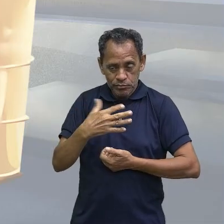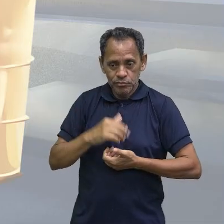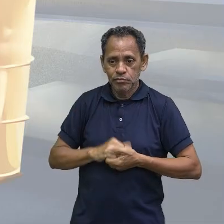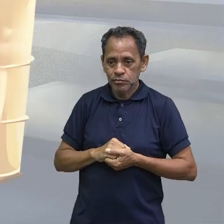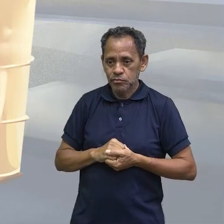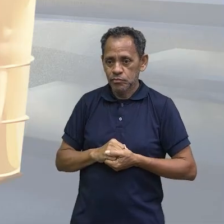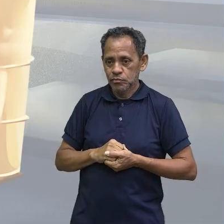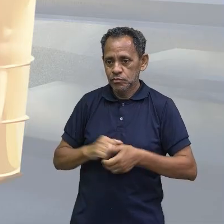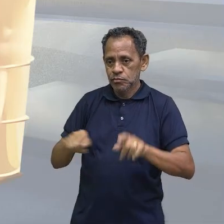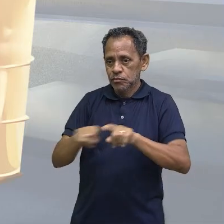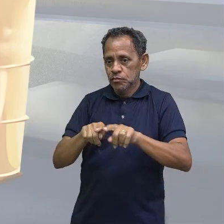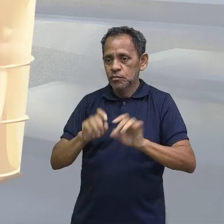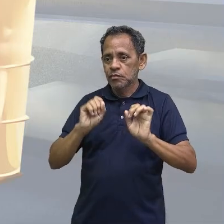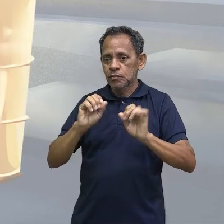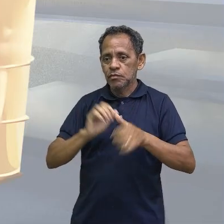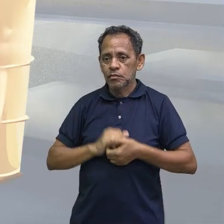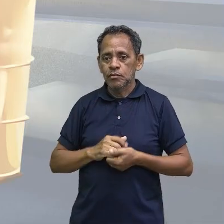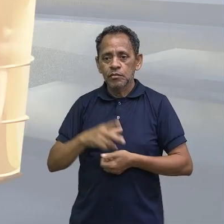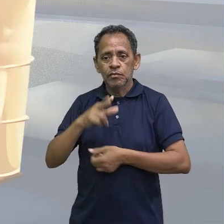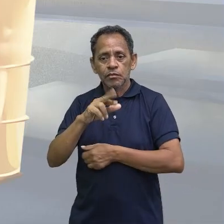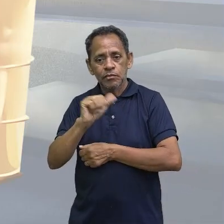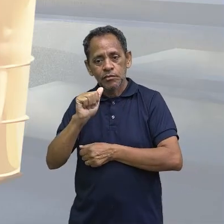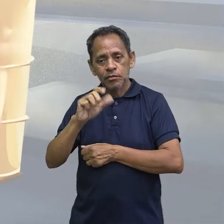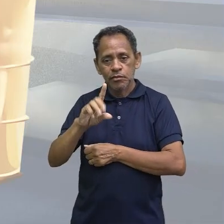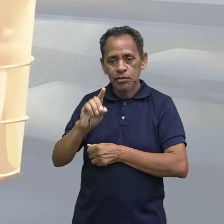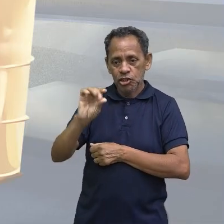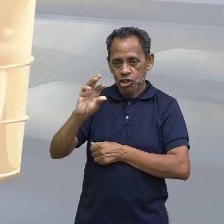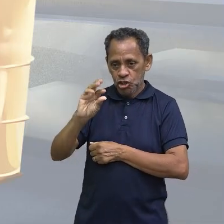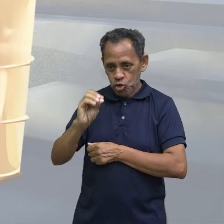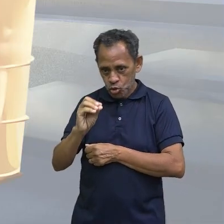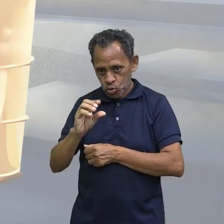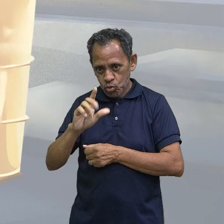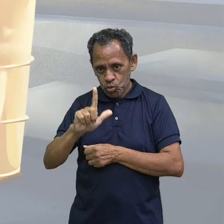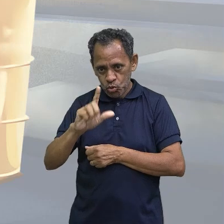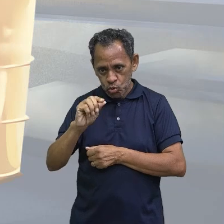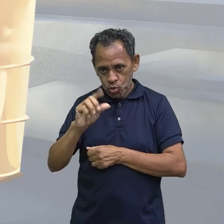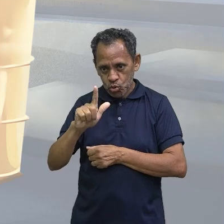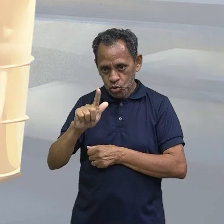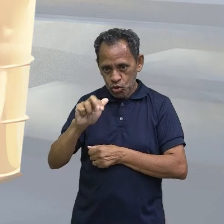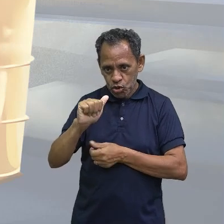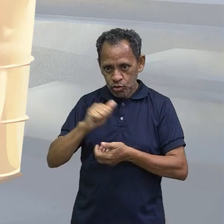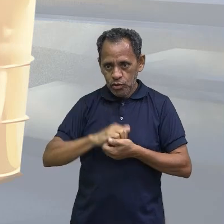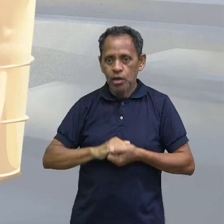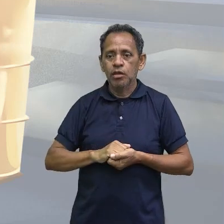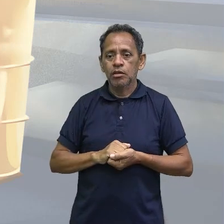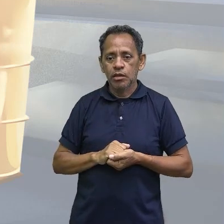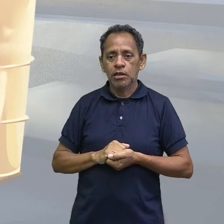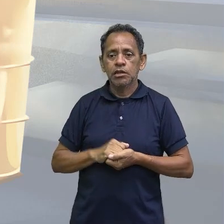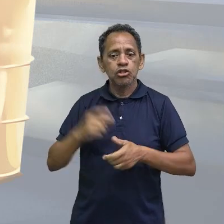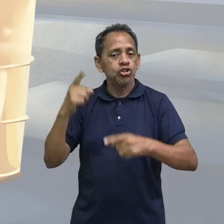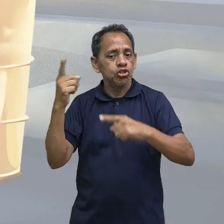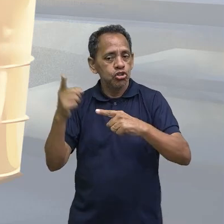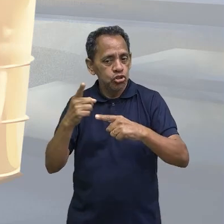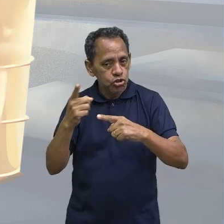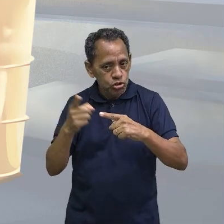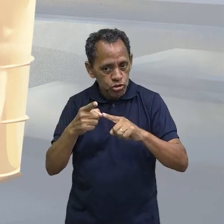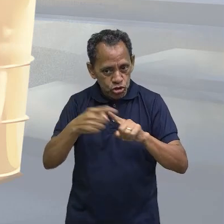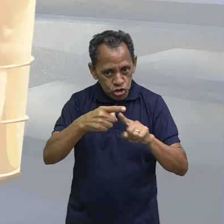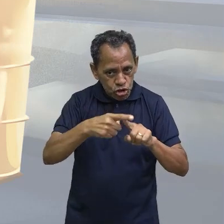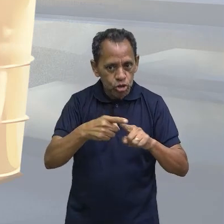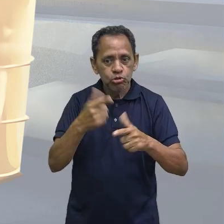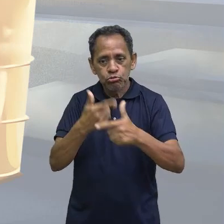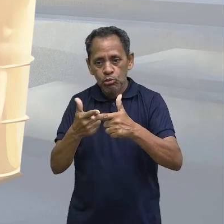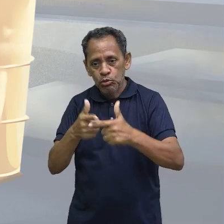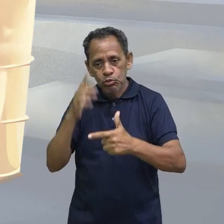país, justamente para essa questão, né, de conscientização para que esse tipo de acidente não ocorra mais. E a